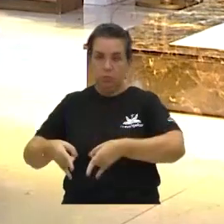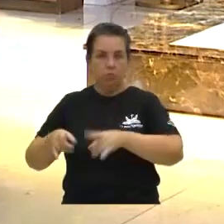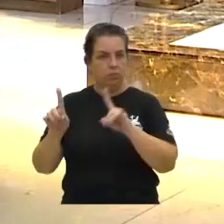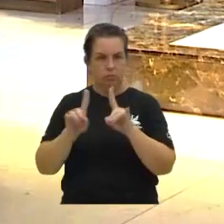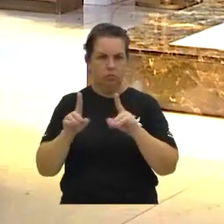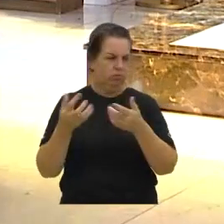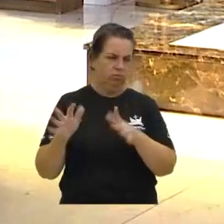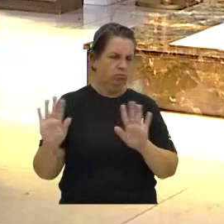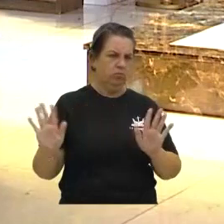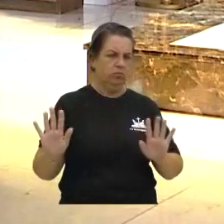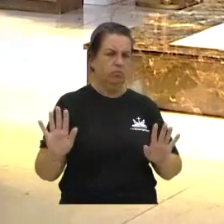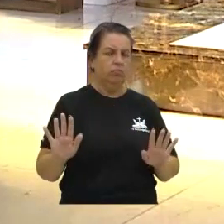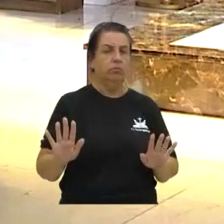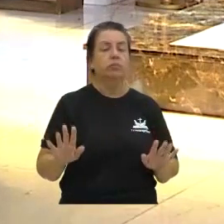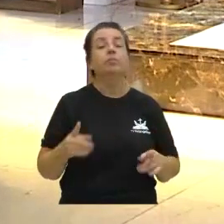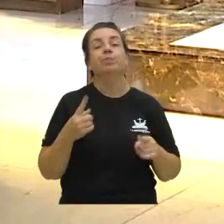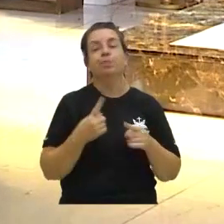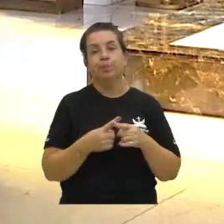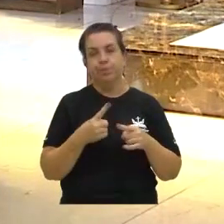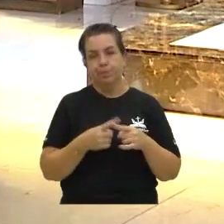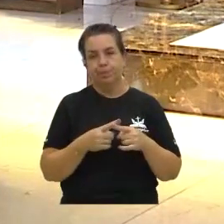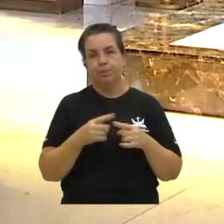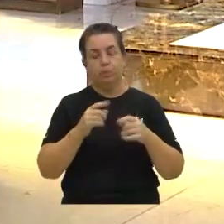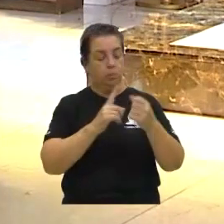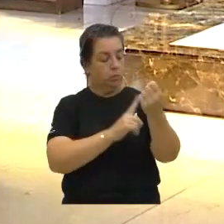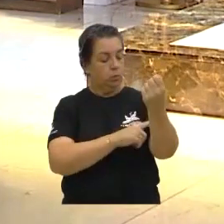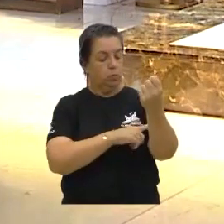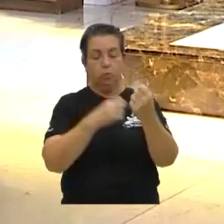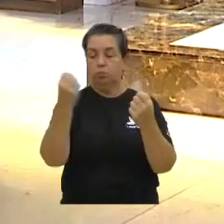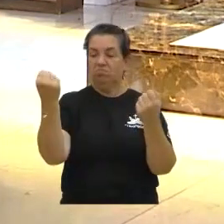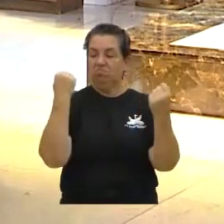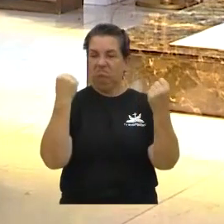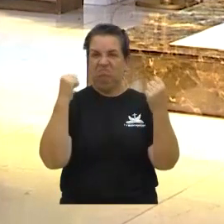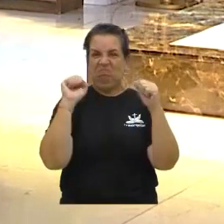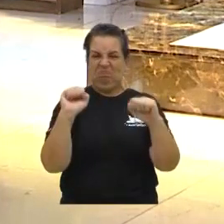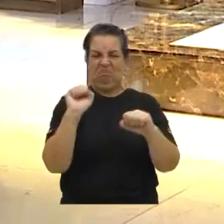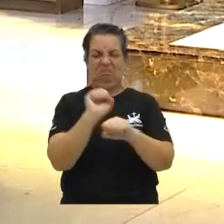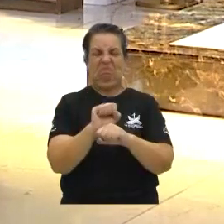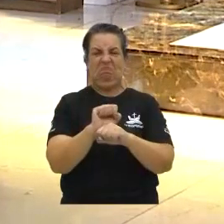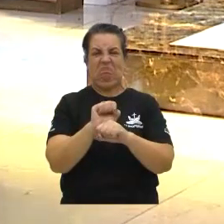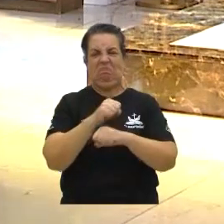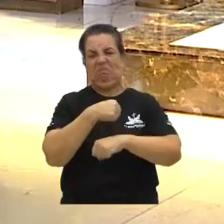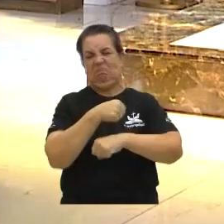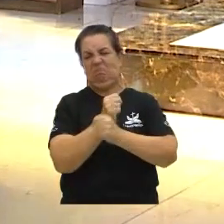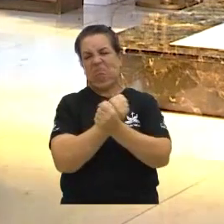não é? Porque os músculos atrofiam.